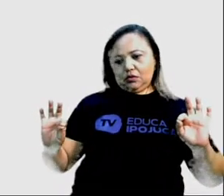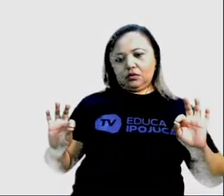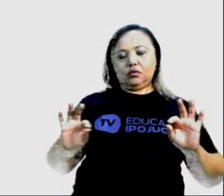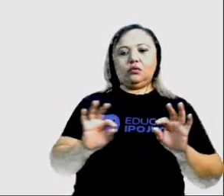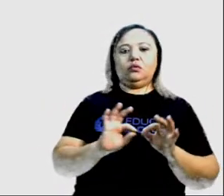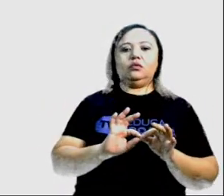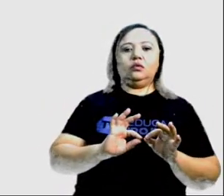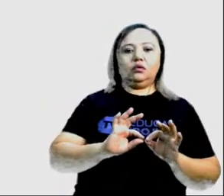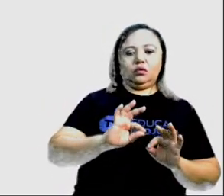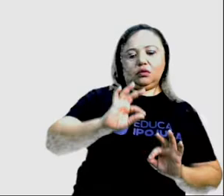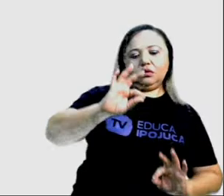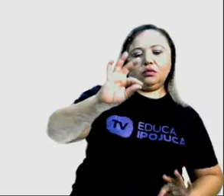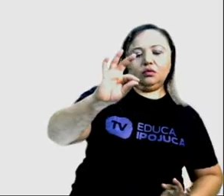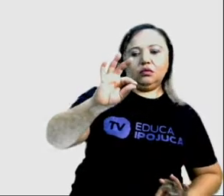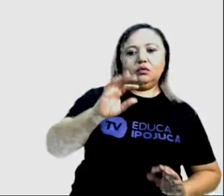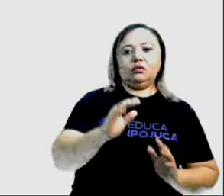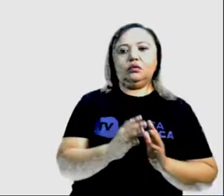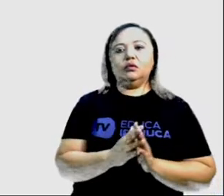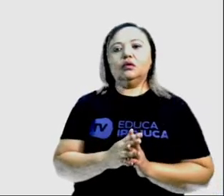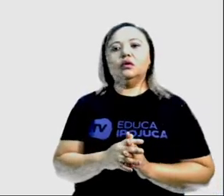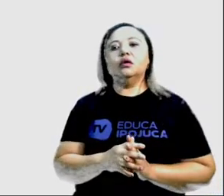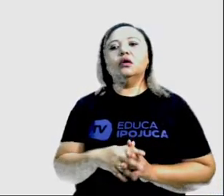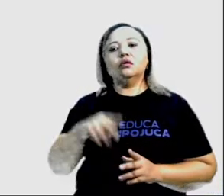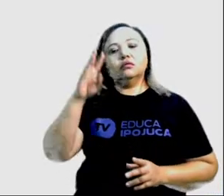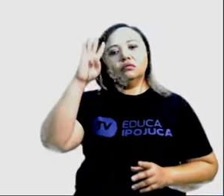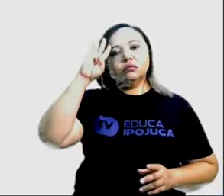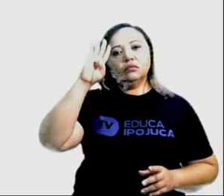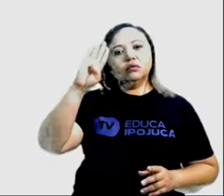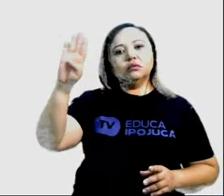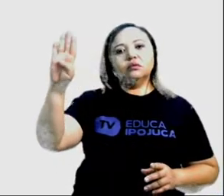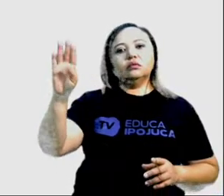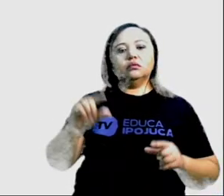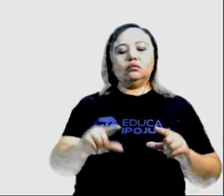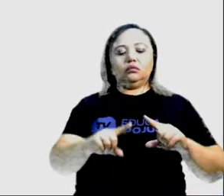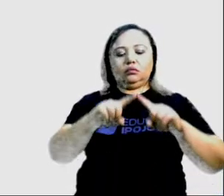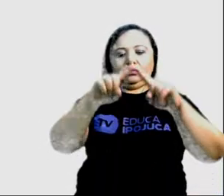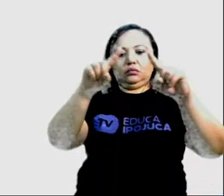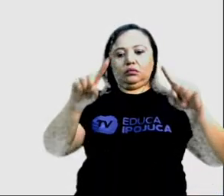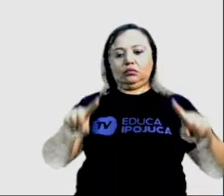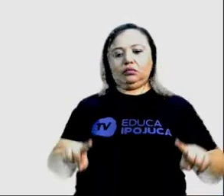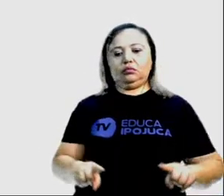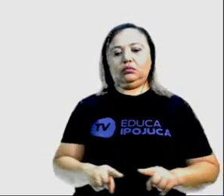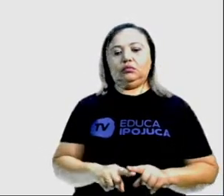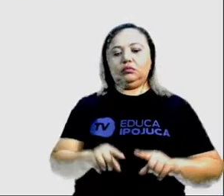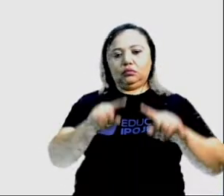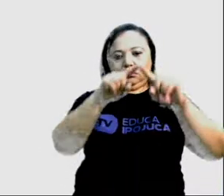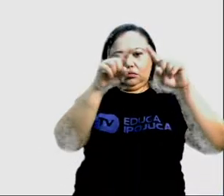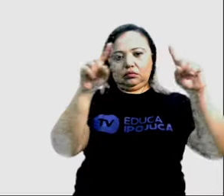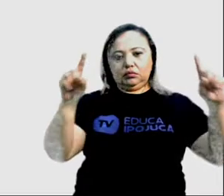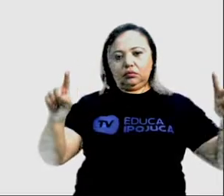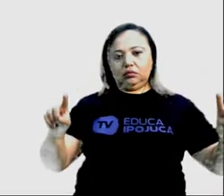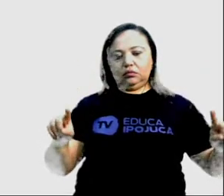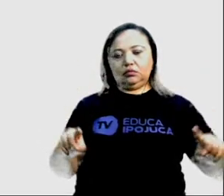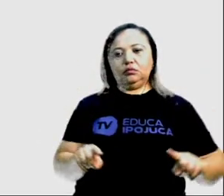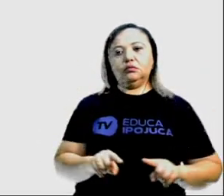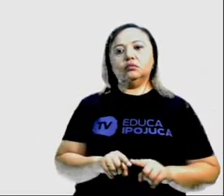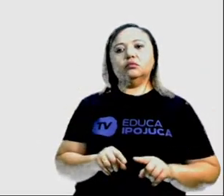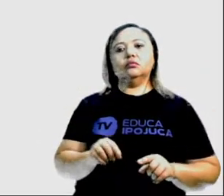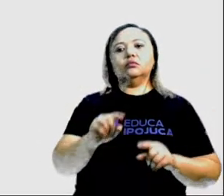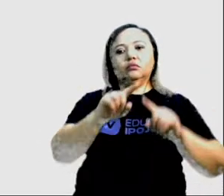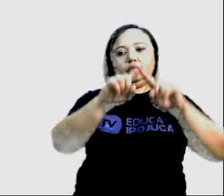principais figuras geométricas planas são o triângulo, quadrado,